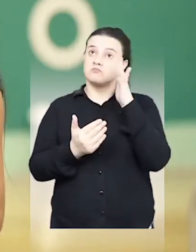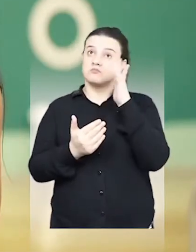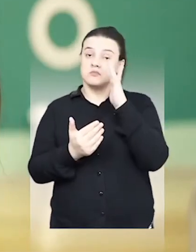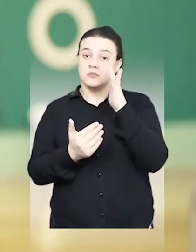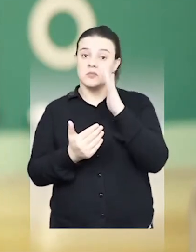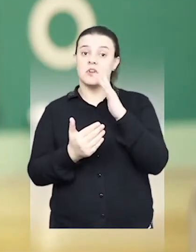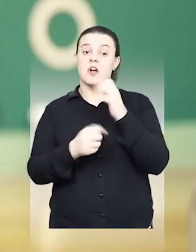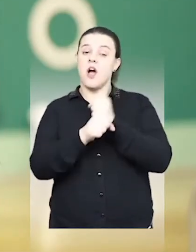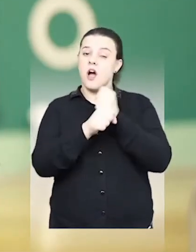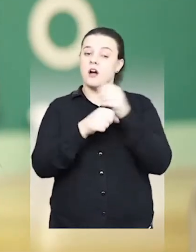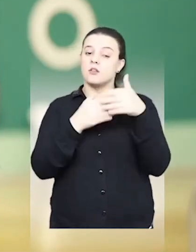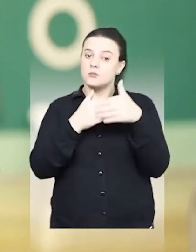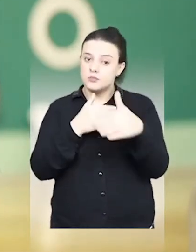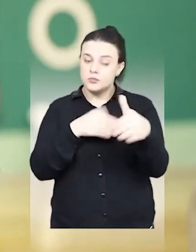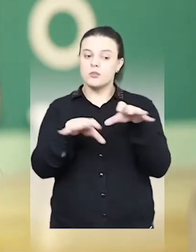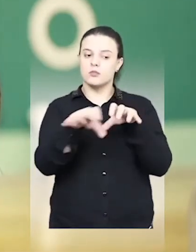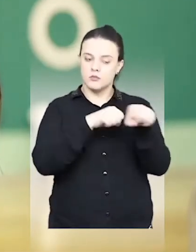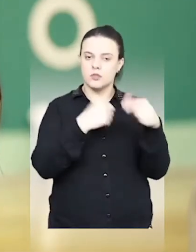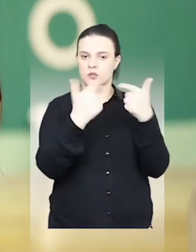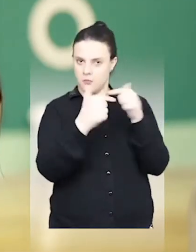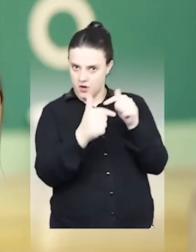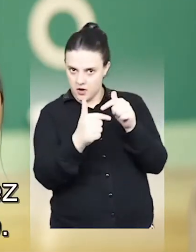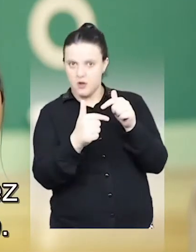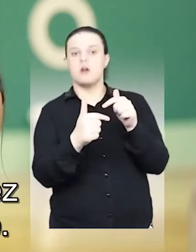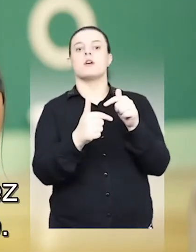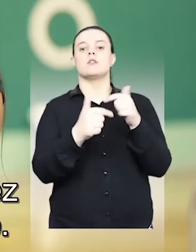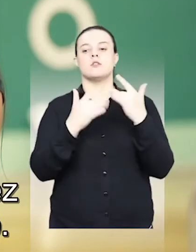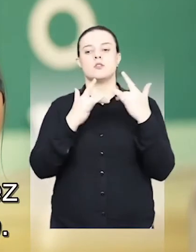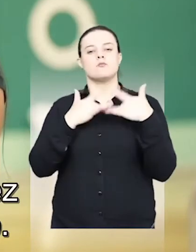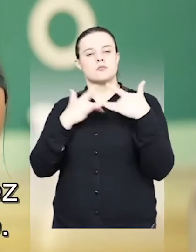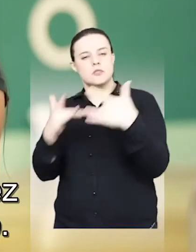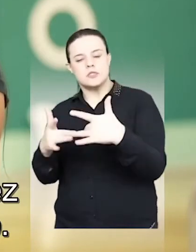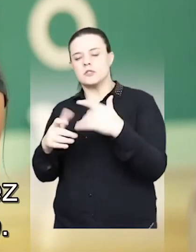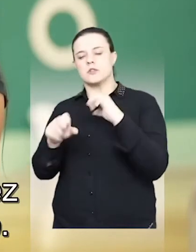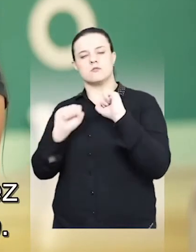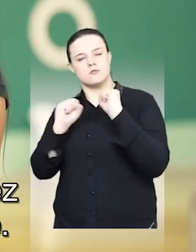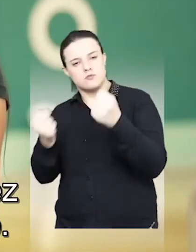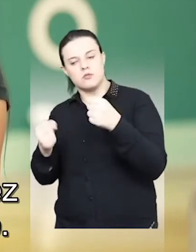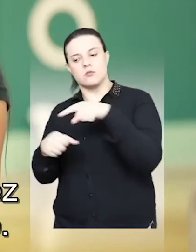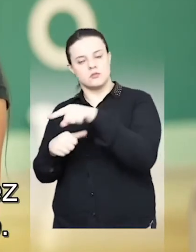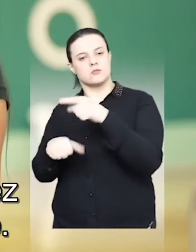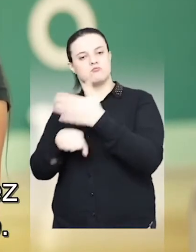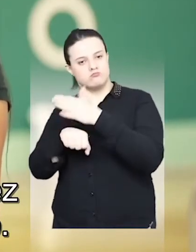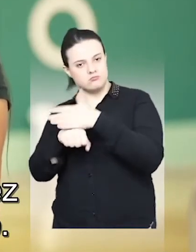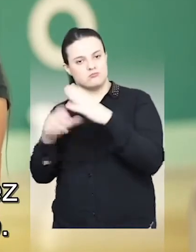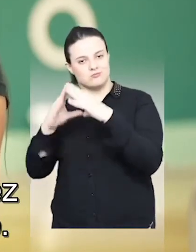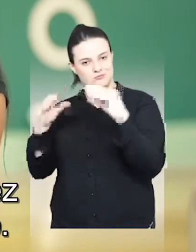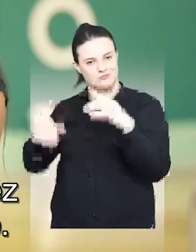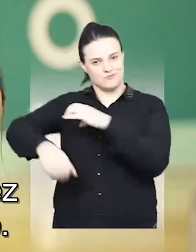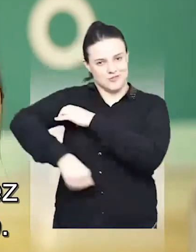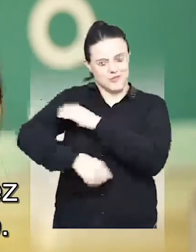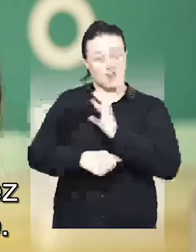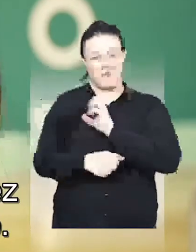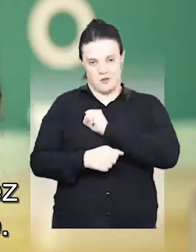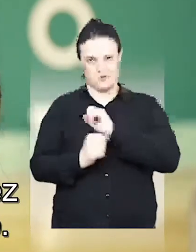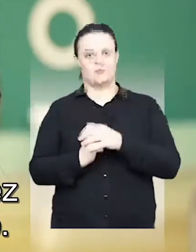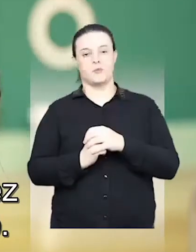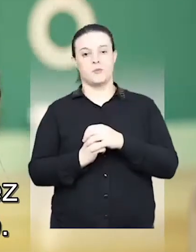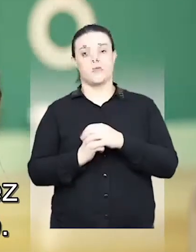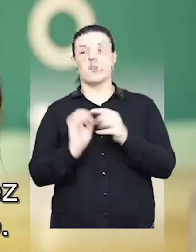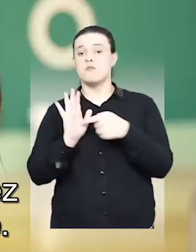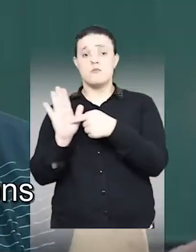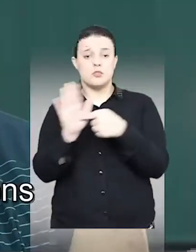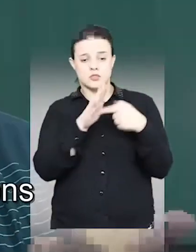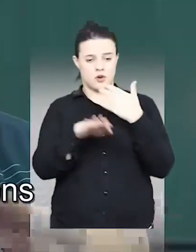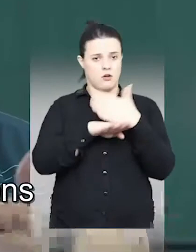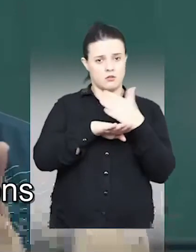vejo daqui a alguns anos formada, trabalhando, me dedicando cada vez mais ao rugby, que é a minha